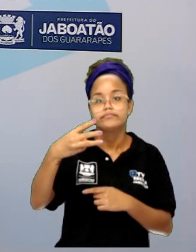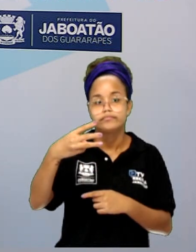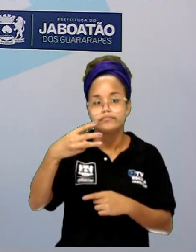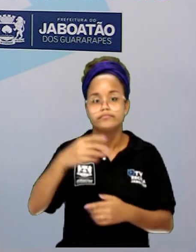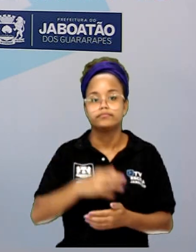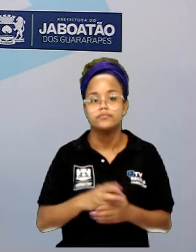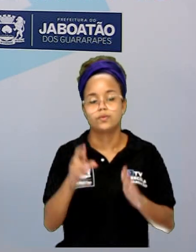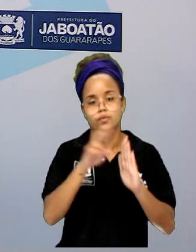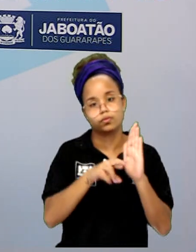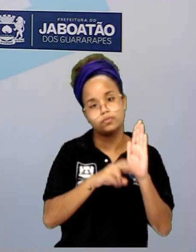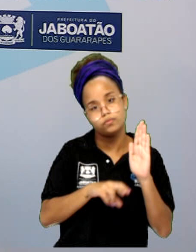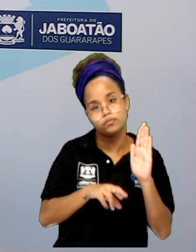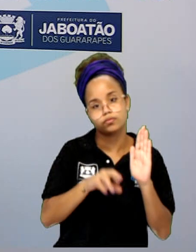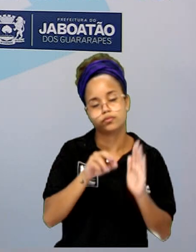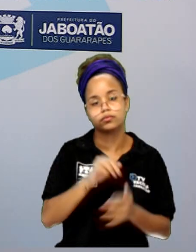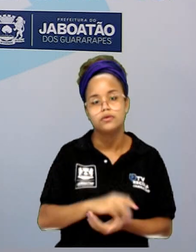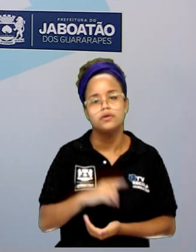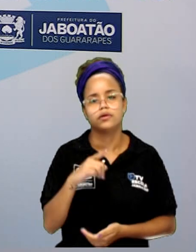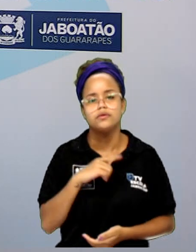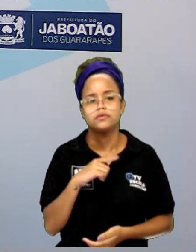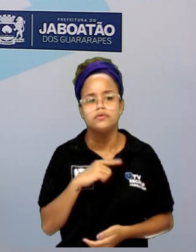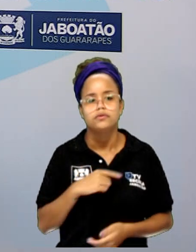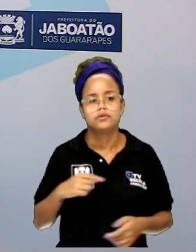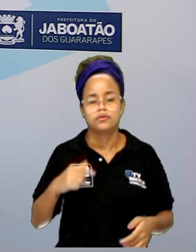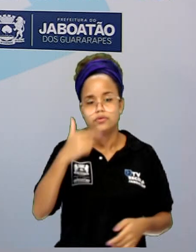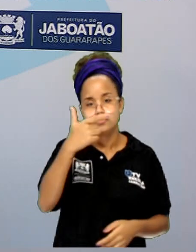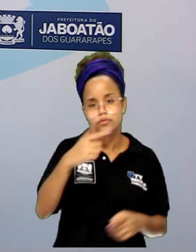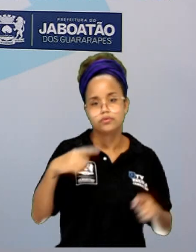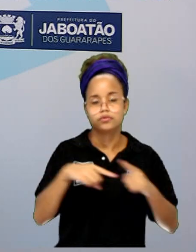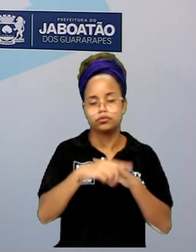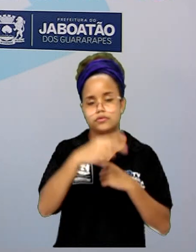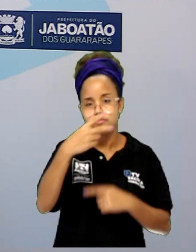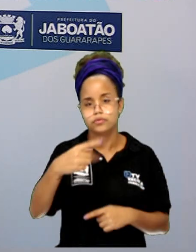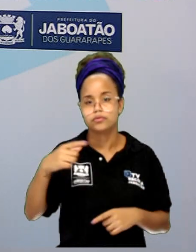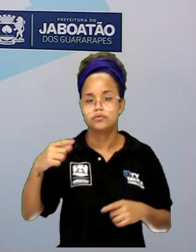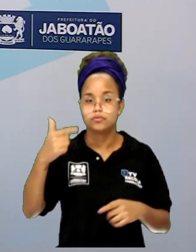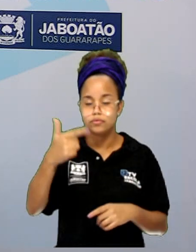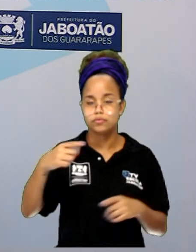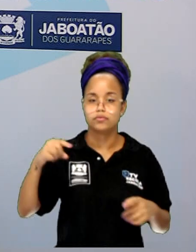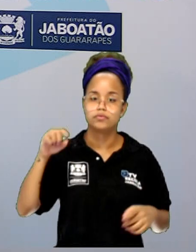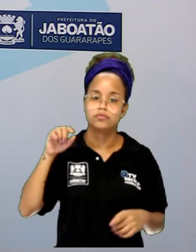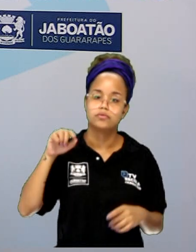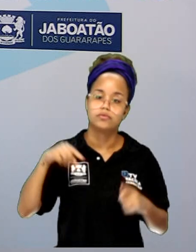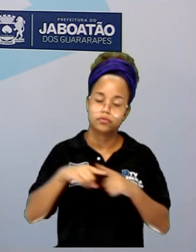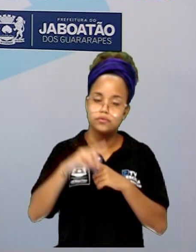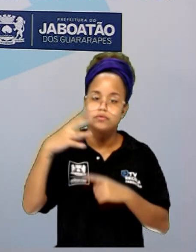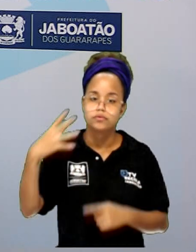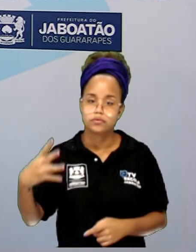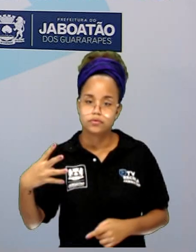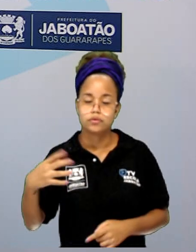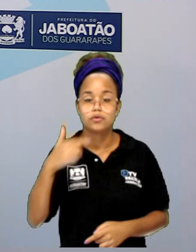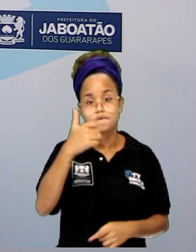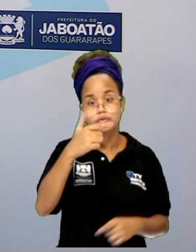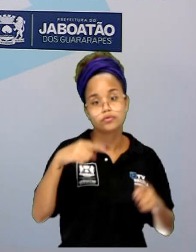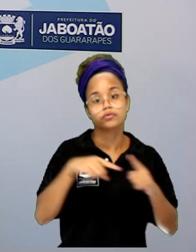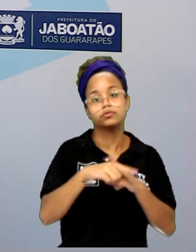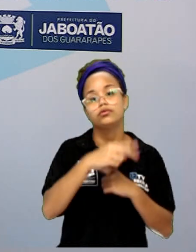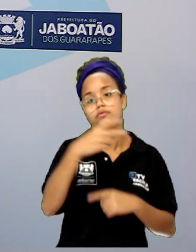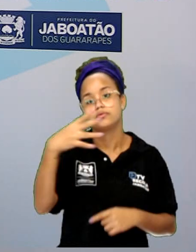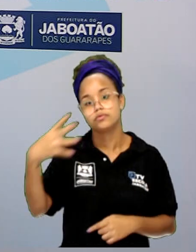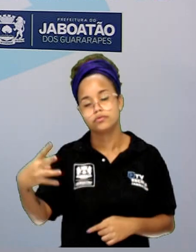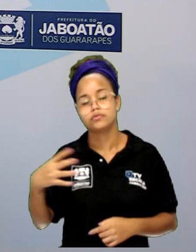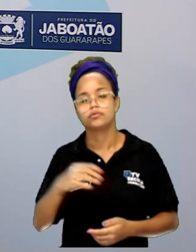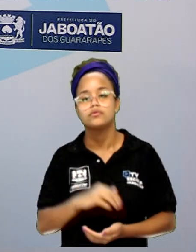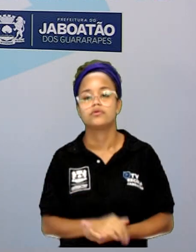pelos extremos, você tem 2x é igual a 2 vezes 4, 2x é igual a 8, x é igual a